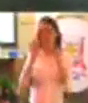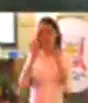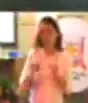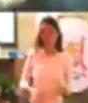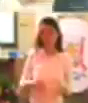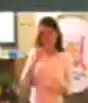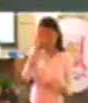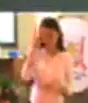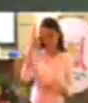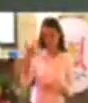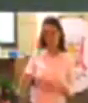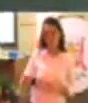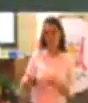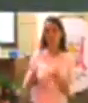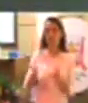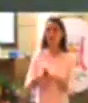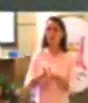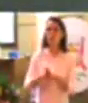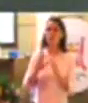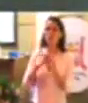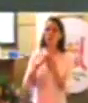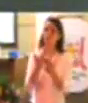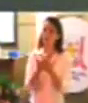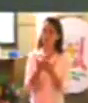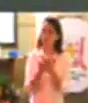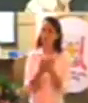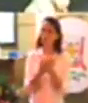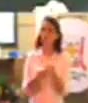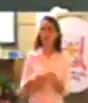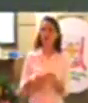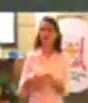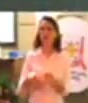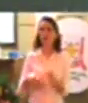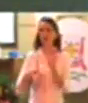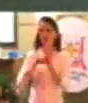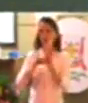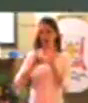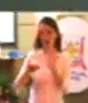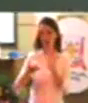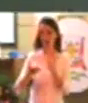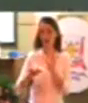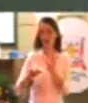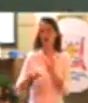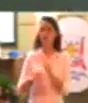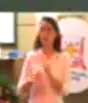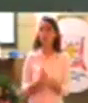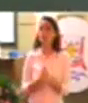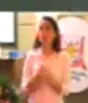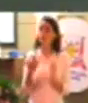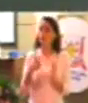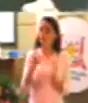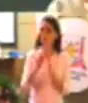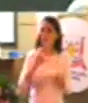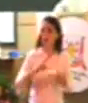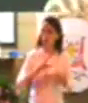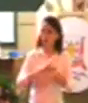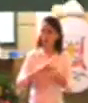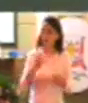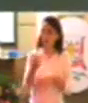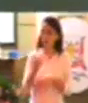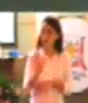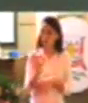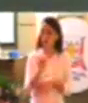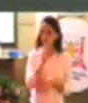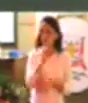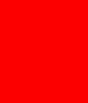o segundo viés dessa escola, que a Constituição não determinou, mas que a